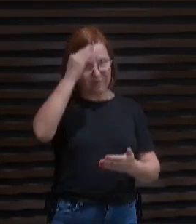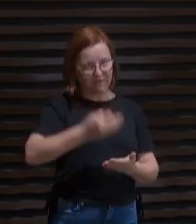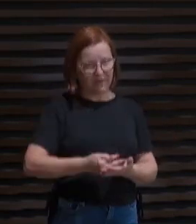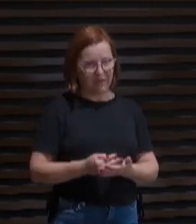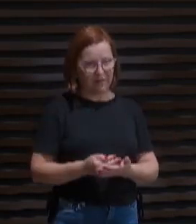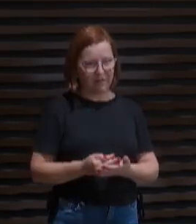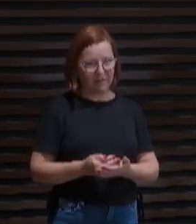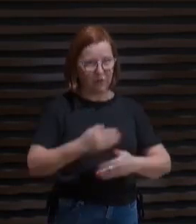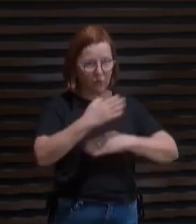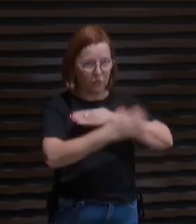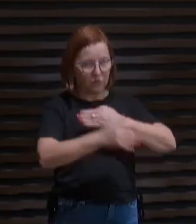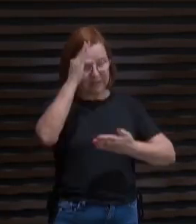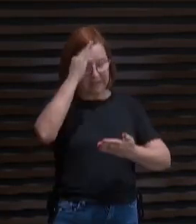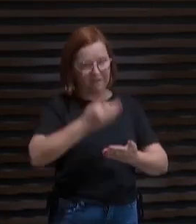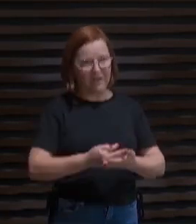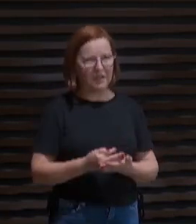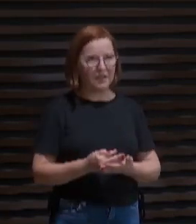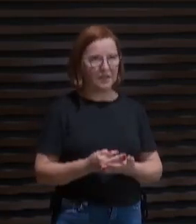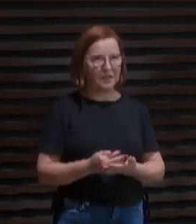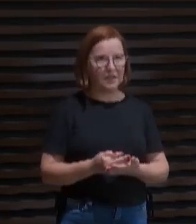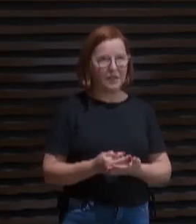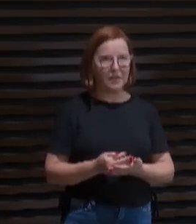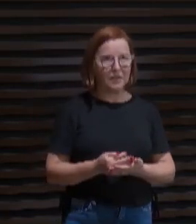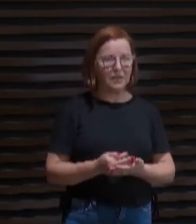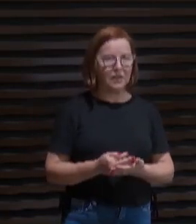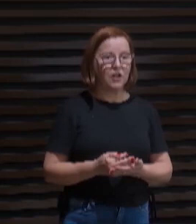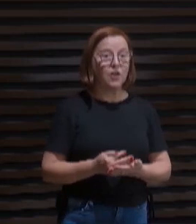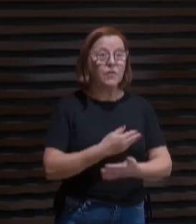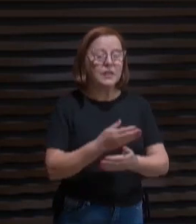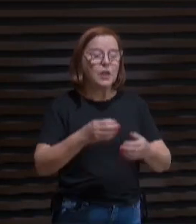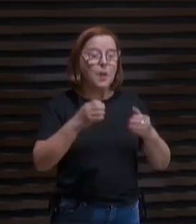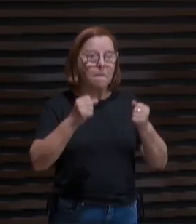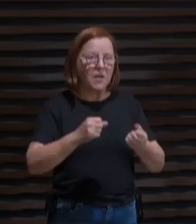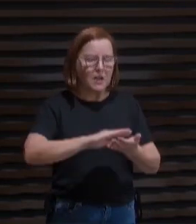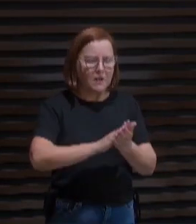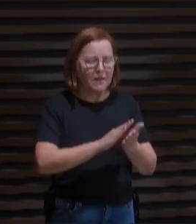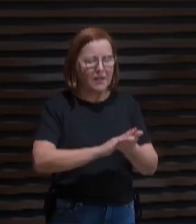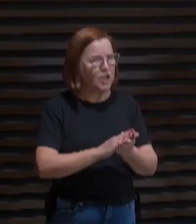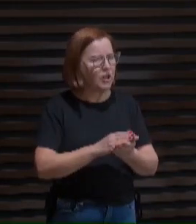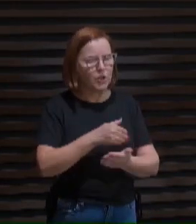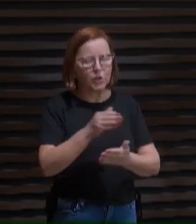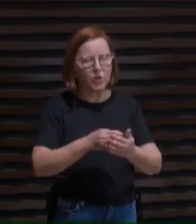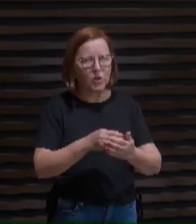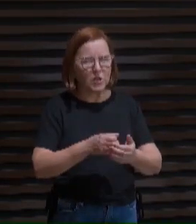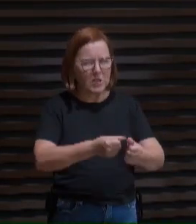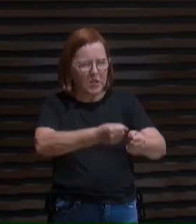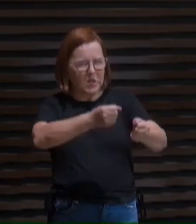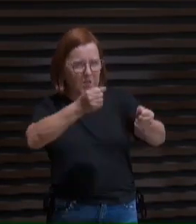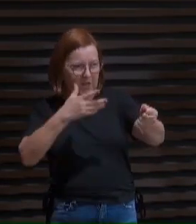O escudo da fé, o qual podereis apagar, quantos? Todos os dardos inflamados do maligno.